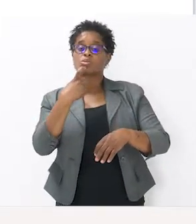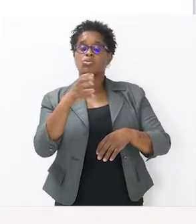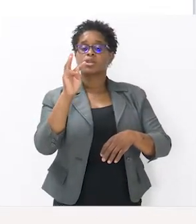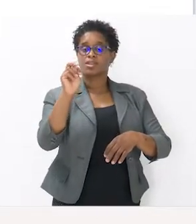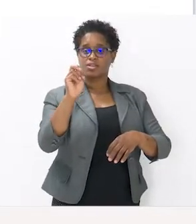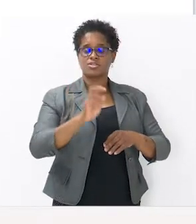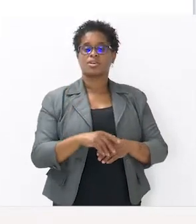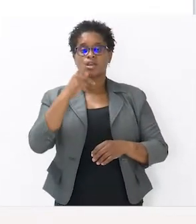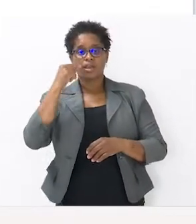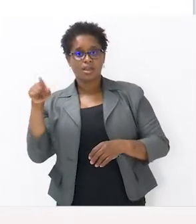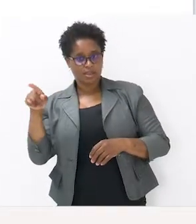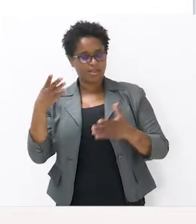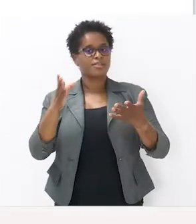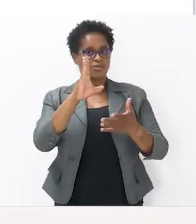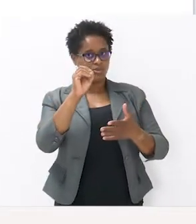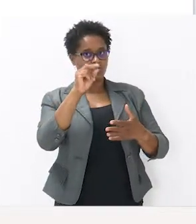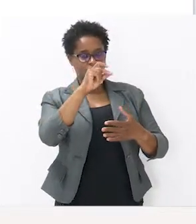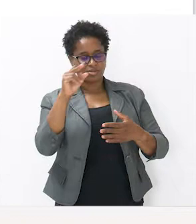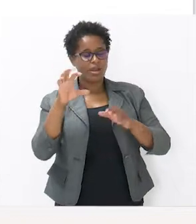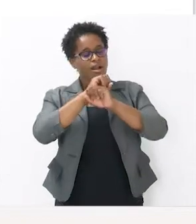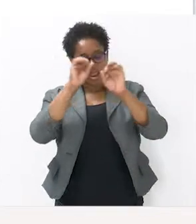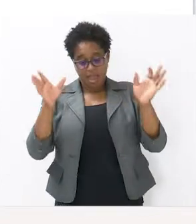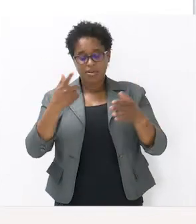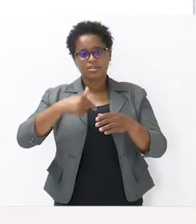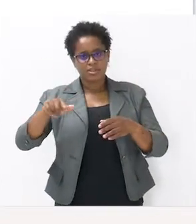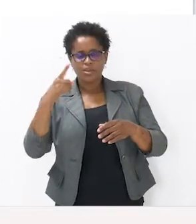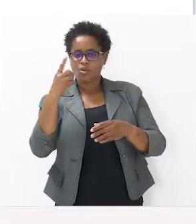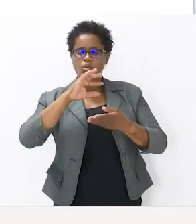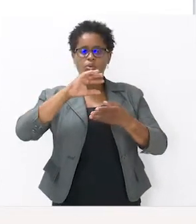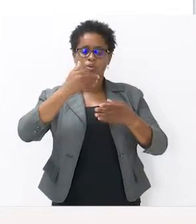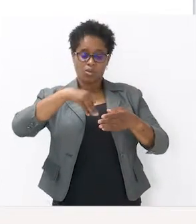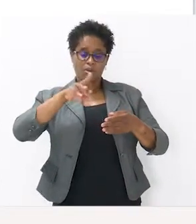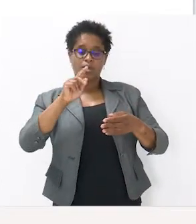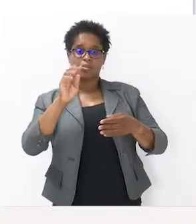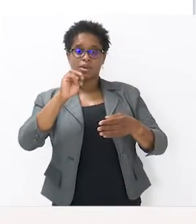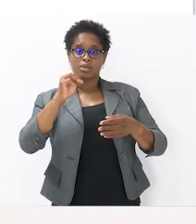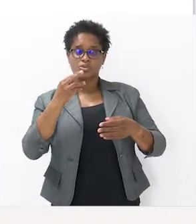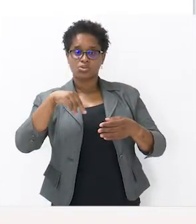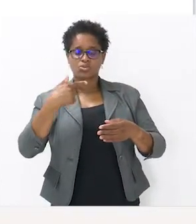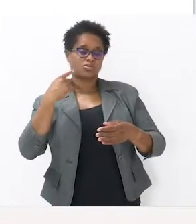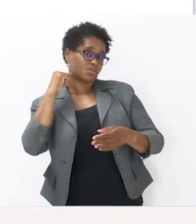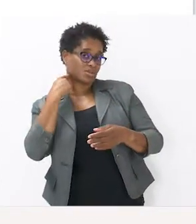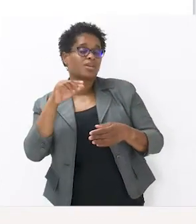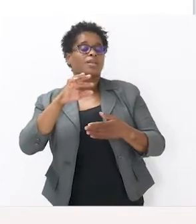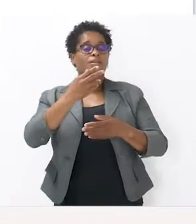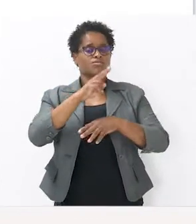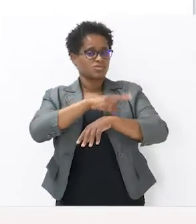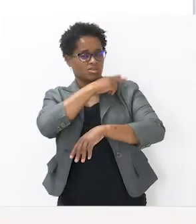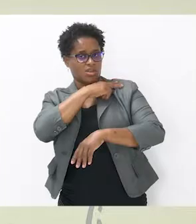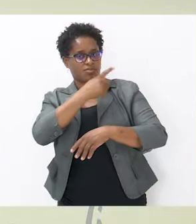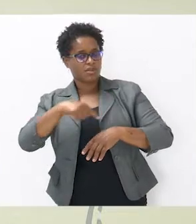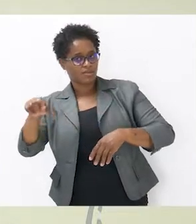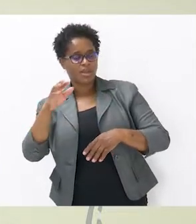3. Ele, o João, claro, levava um presunto que o seu patrão enviara ao Dr.